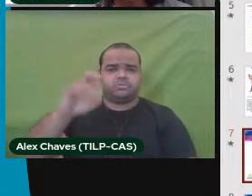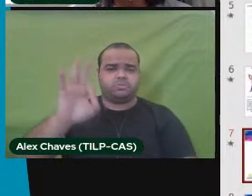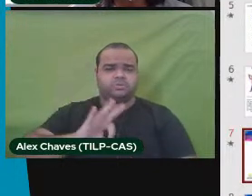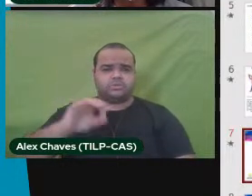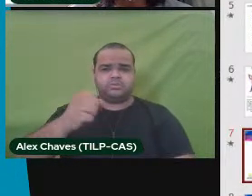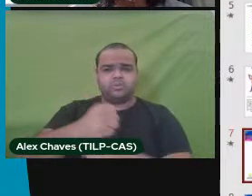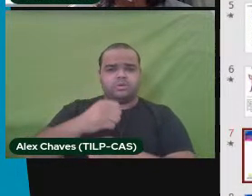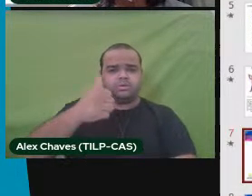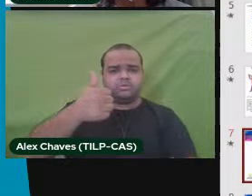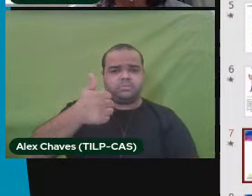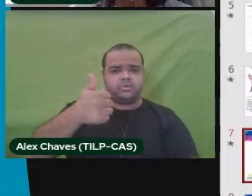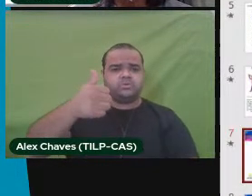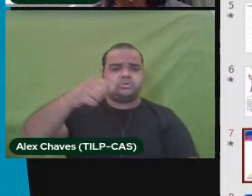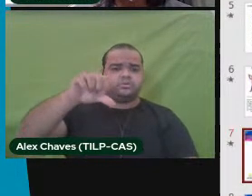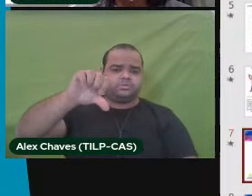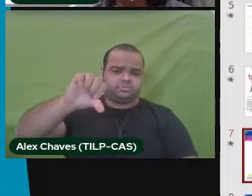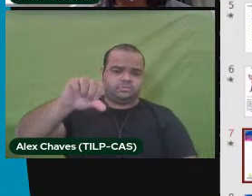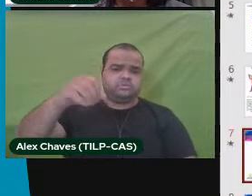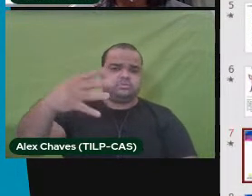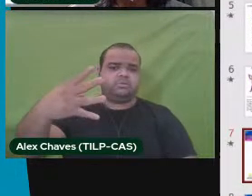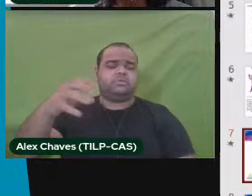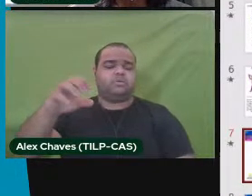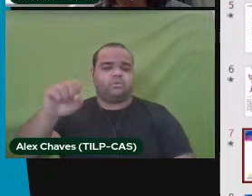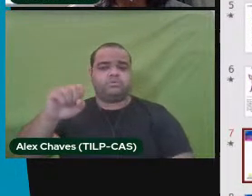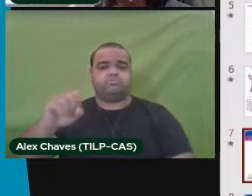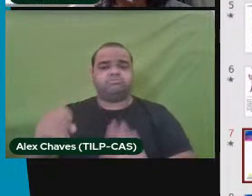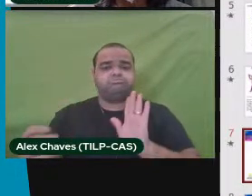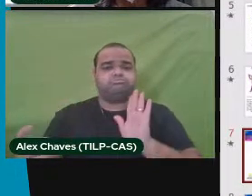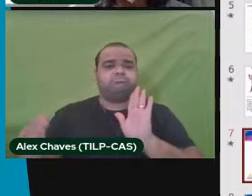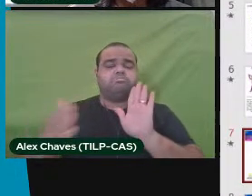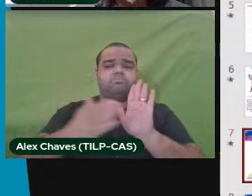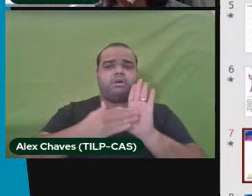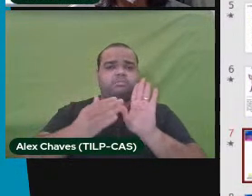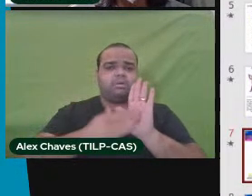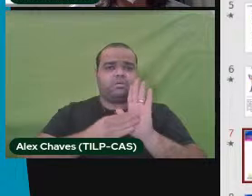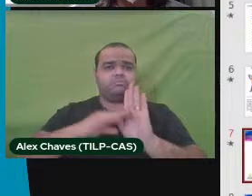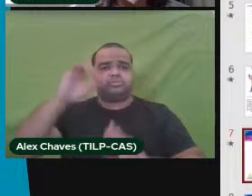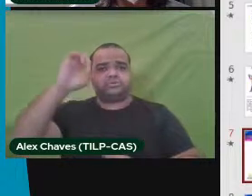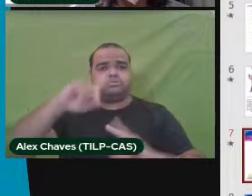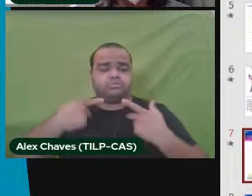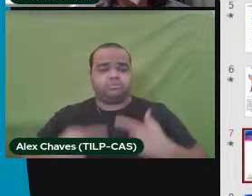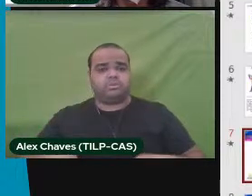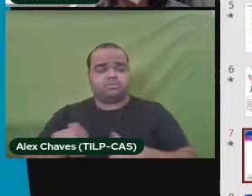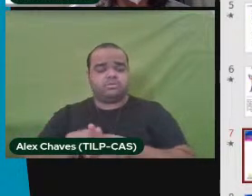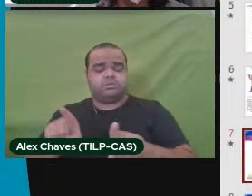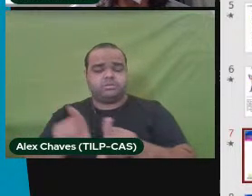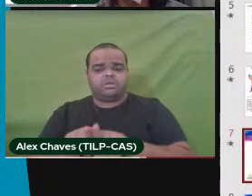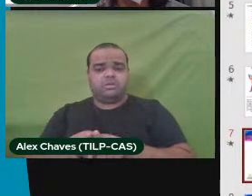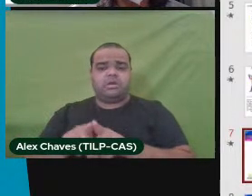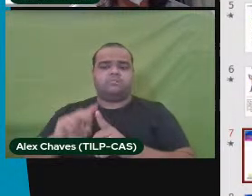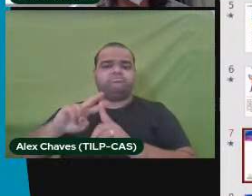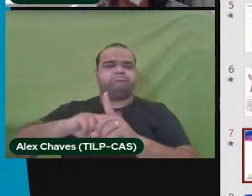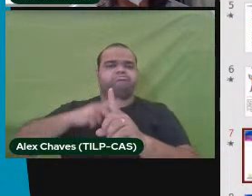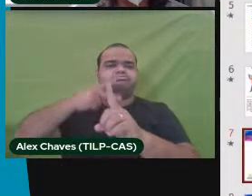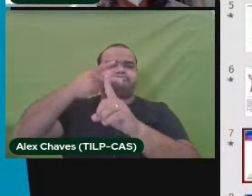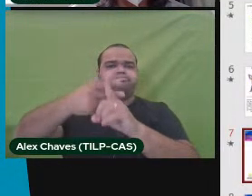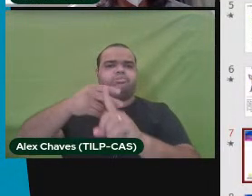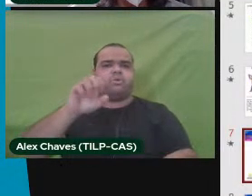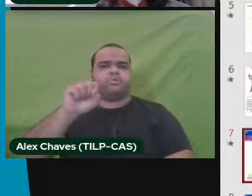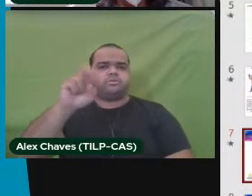na época da Declaração dos Direitos Humanos, ela saltou para mais de 85% na